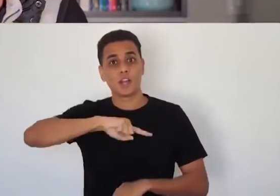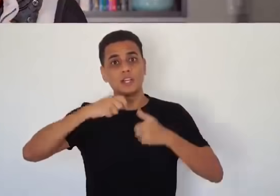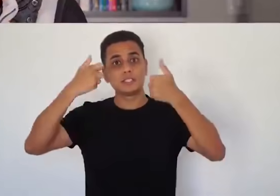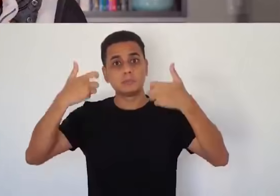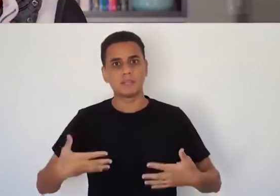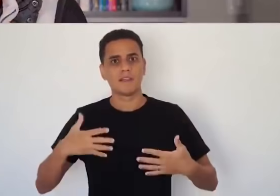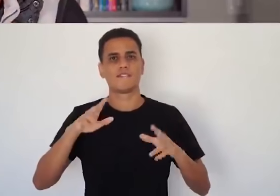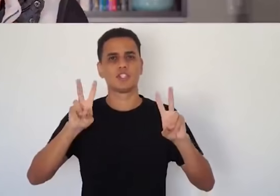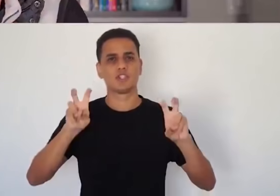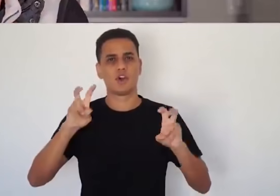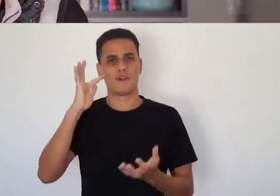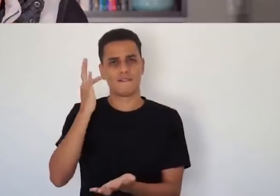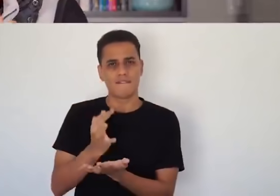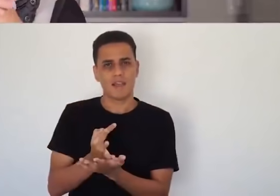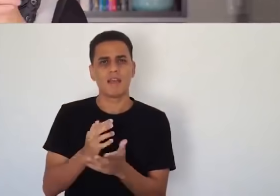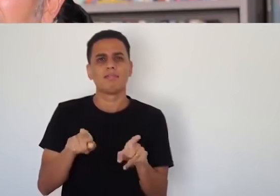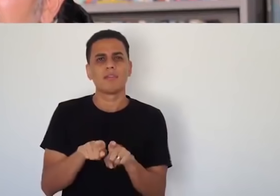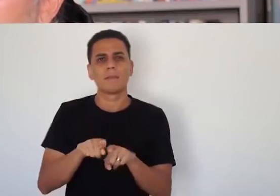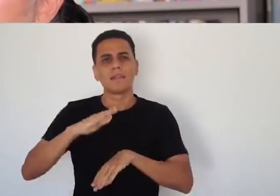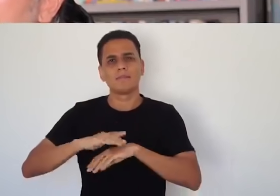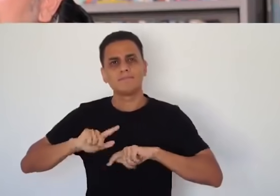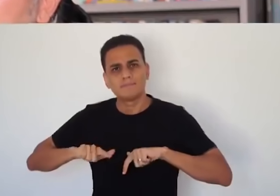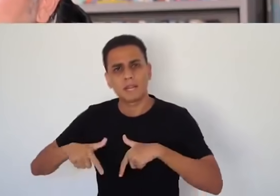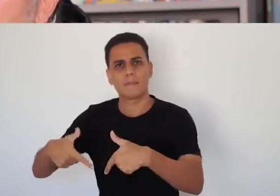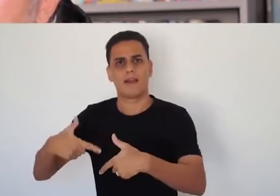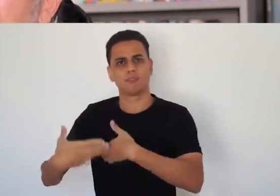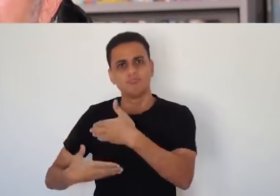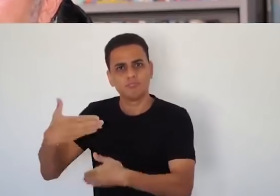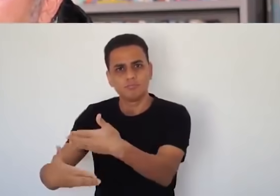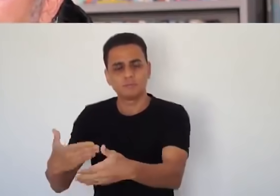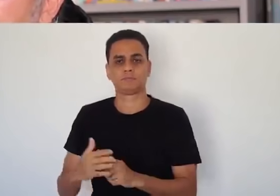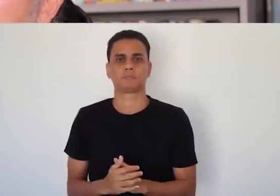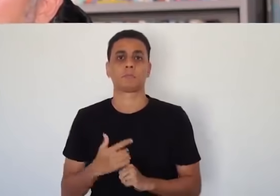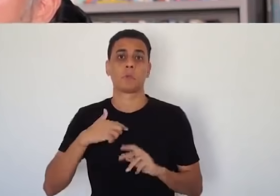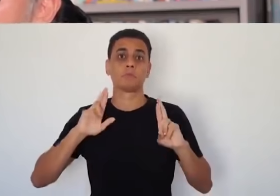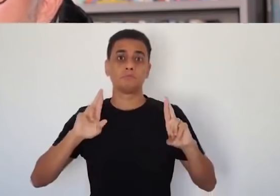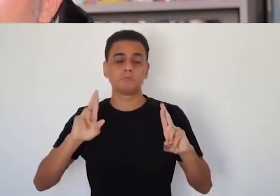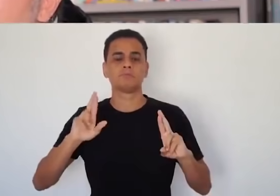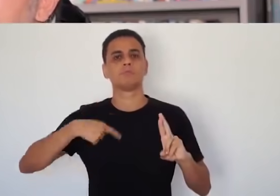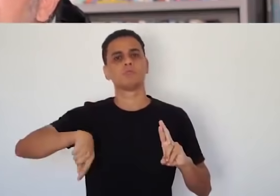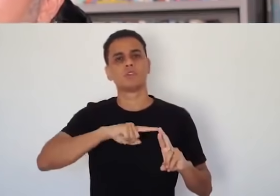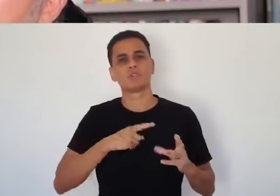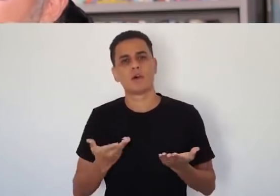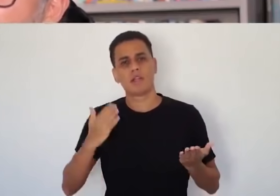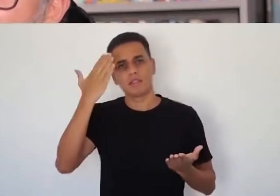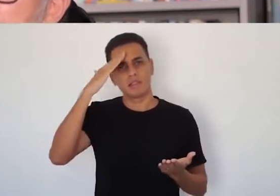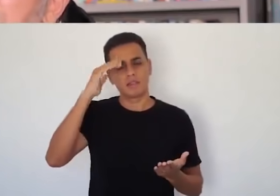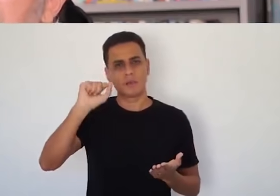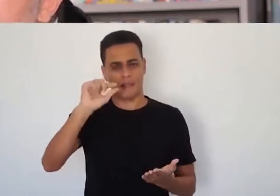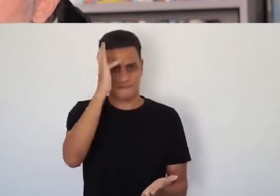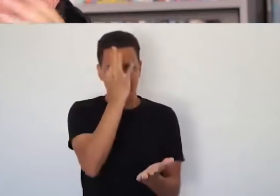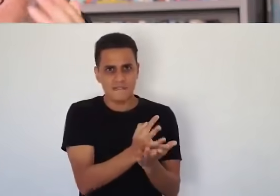fé e vamos falar sobre as obras. Tenho uma grande expectativa de que hoje seja um encontro que vai nos ajudar a compreender uma